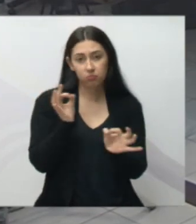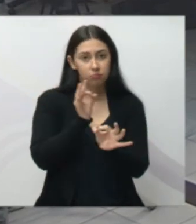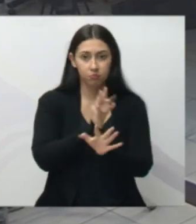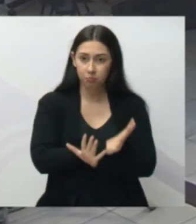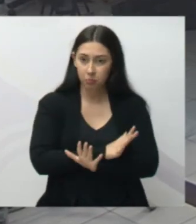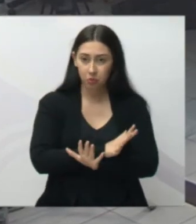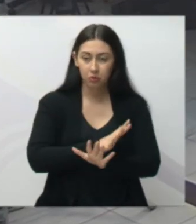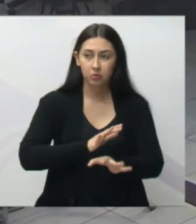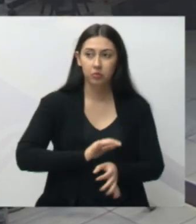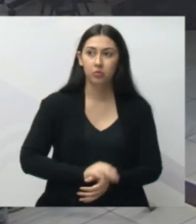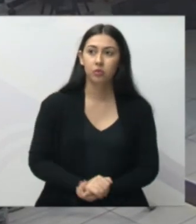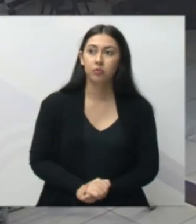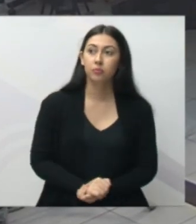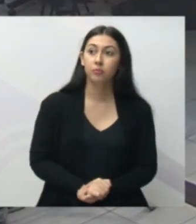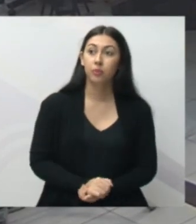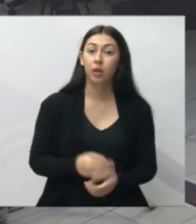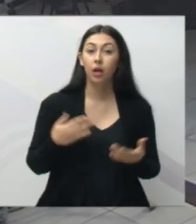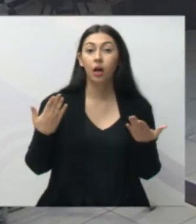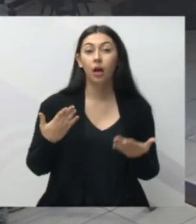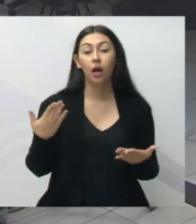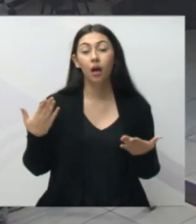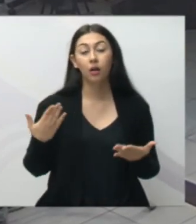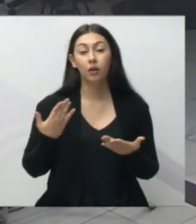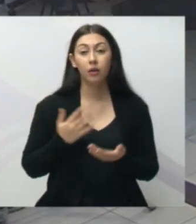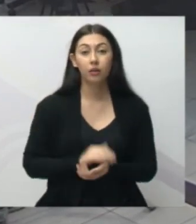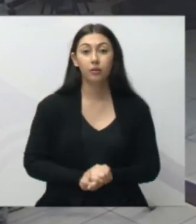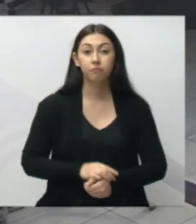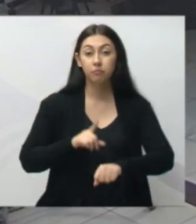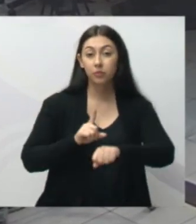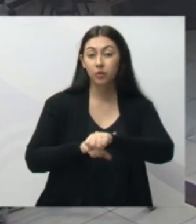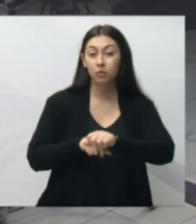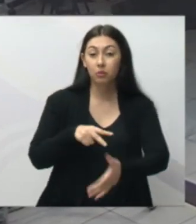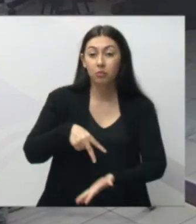inscritos na ordem do dia. Passaremos então ao horário da tribuna.